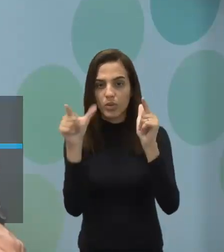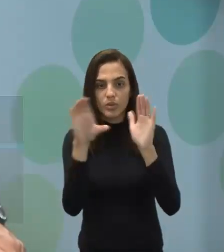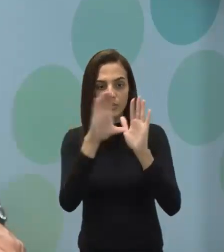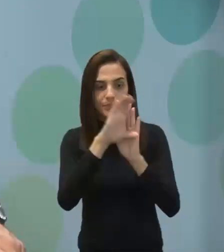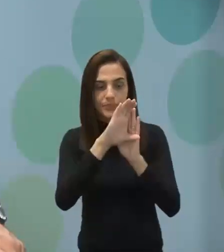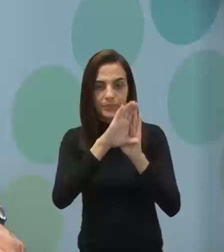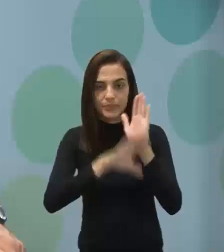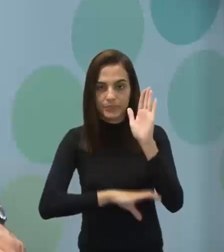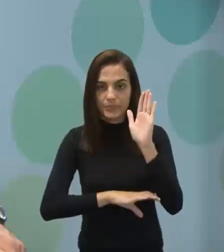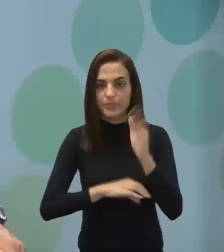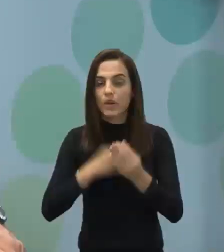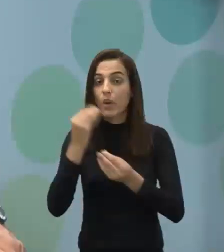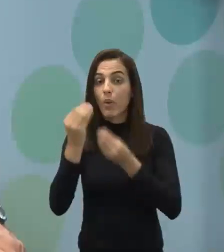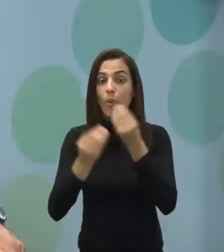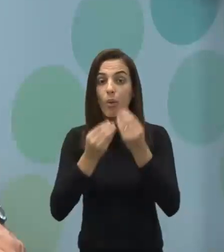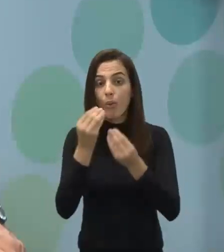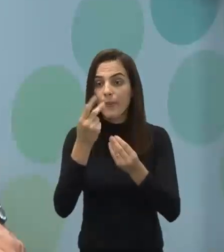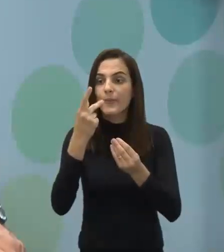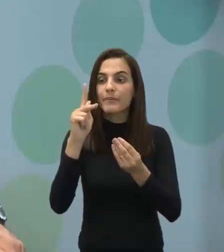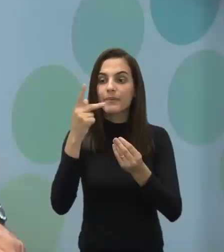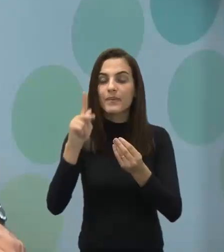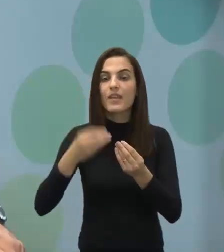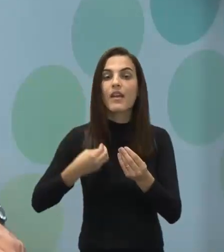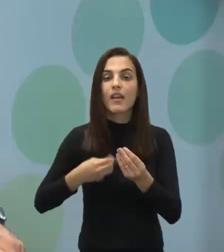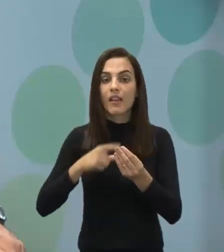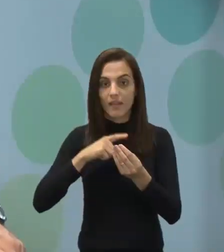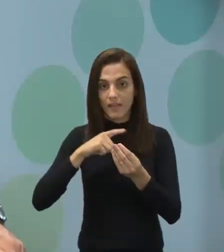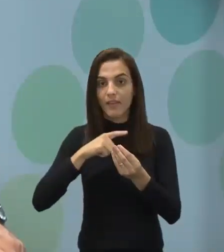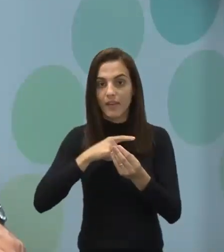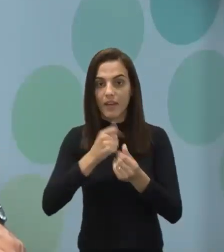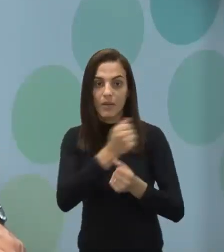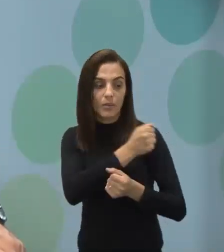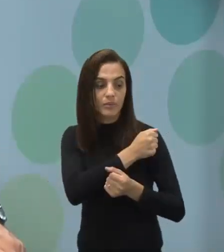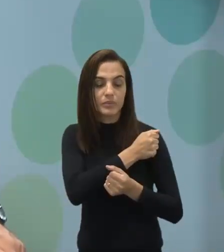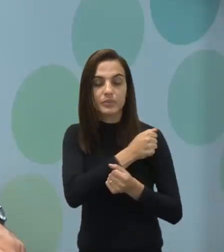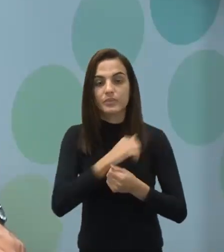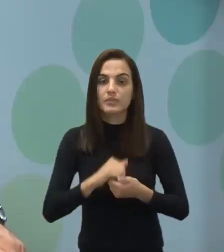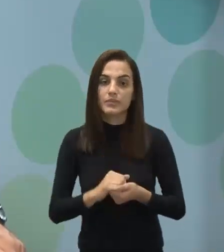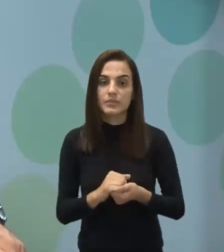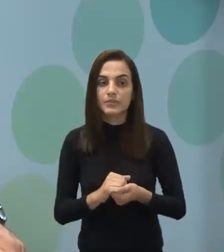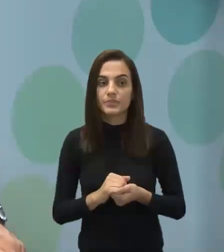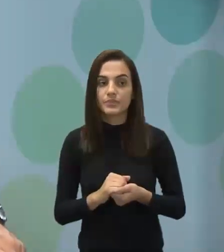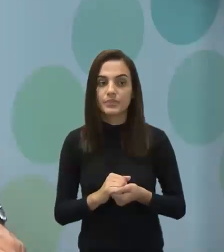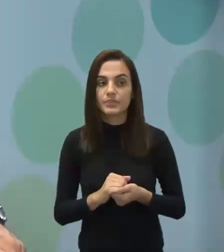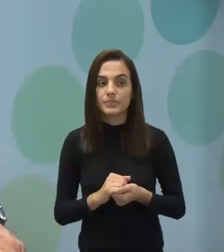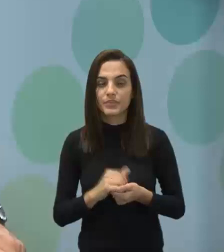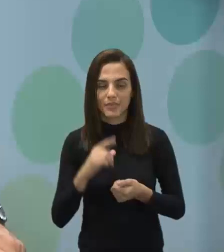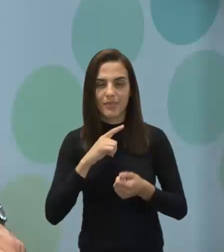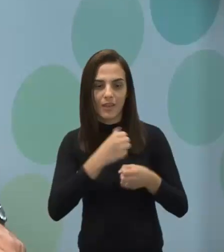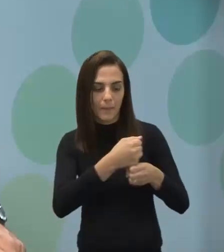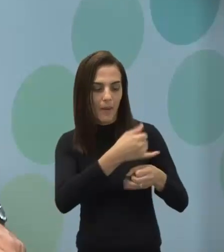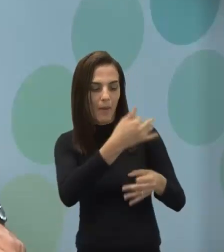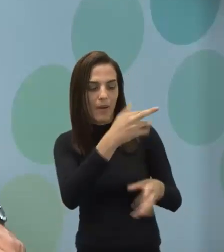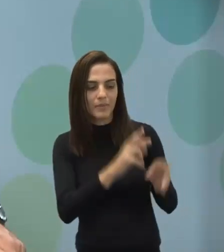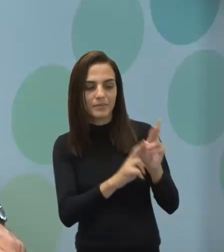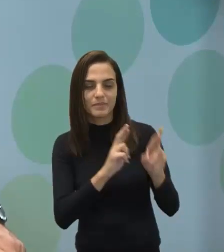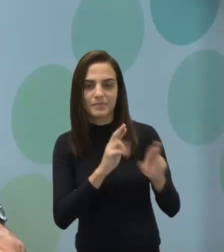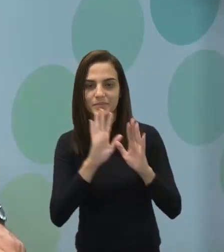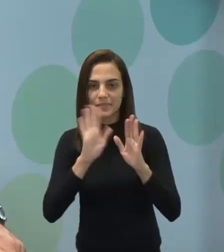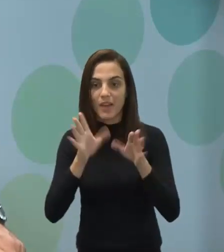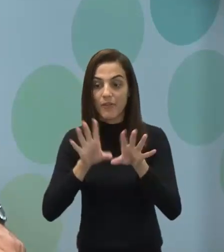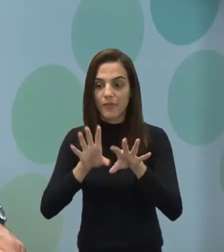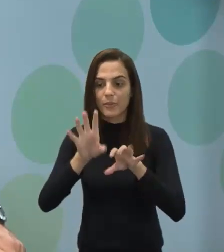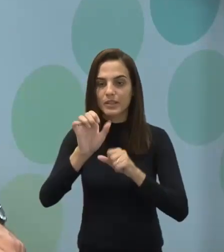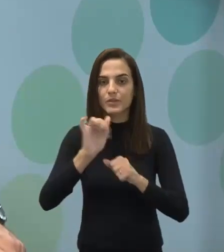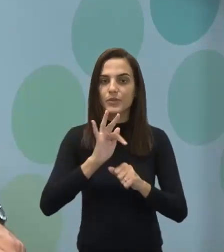curriculares, como ele existe aí para esses estudantes. Já estão respondendo aqui, ó. Formação para o